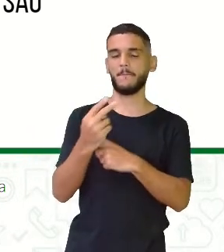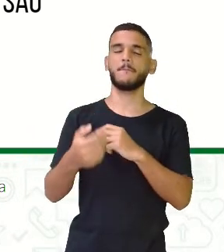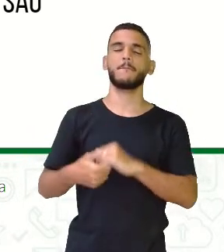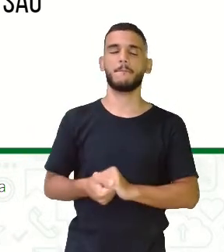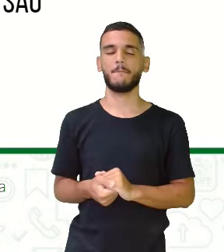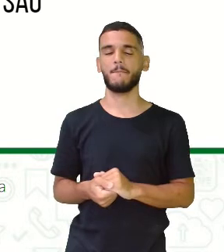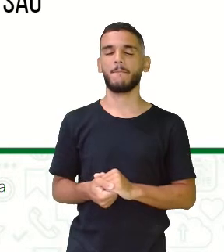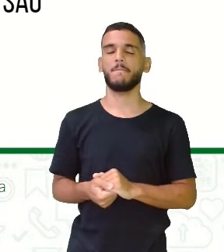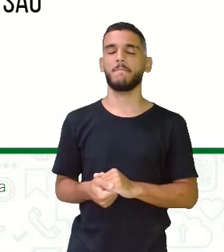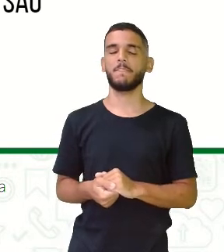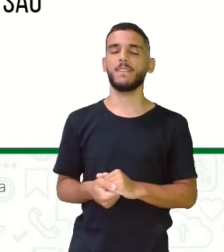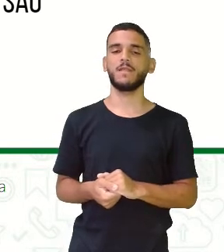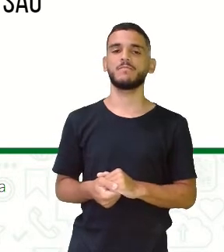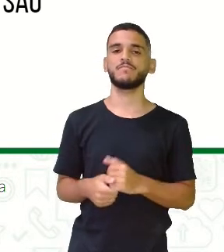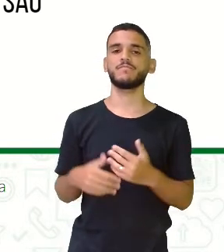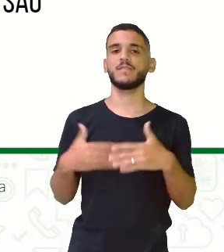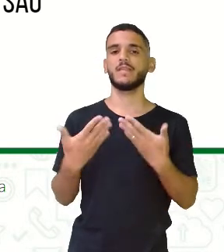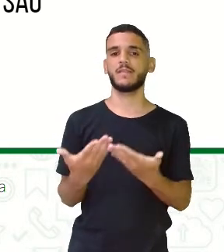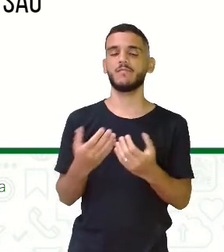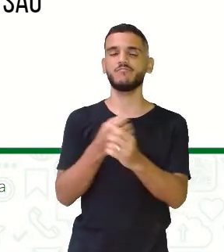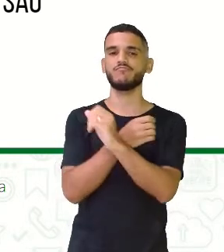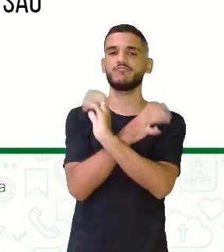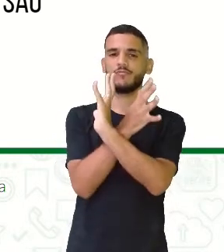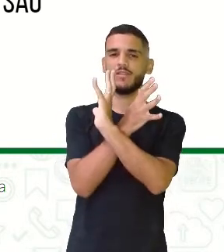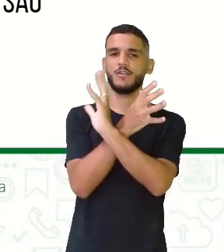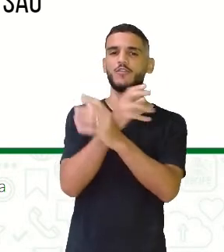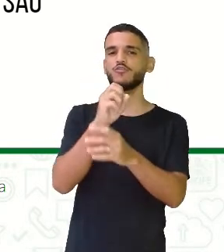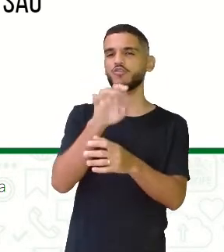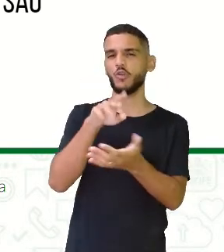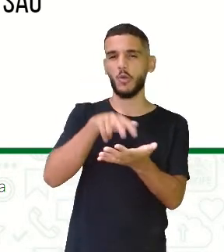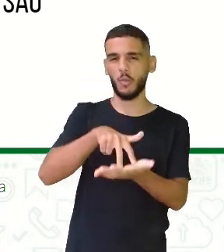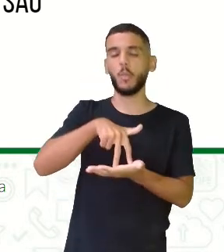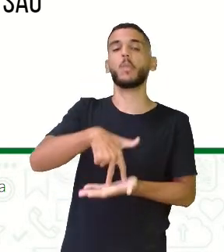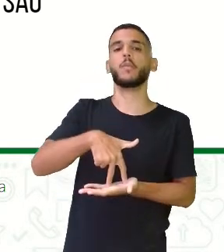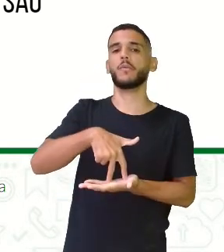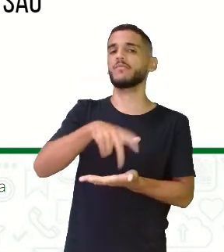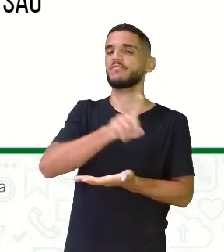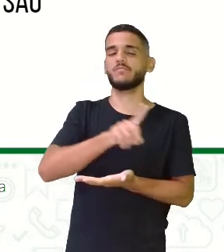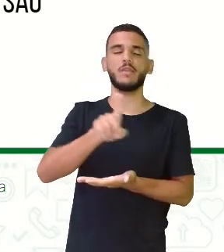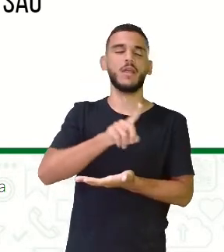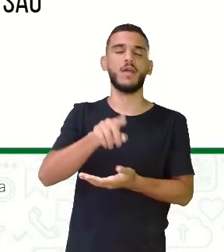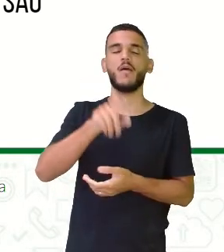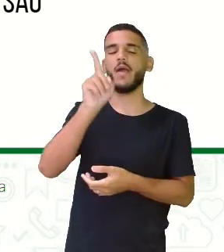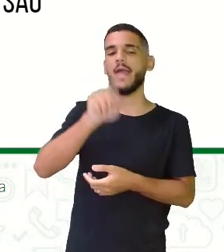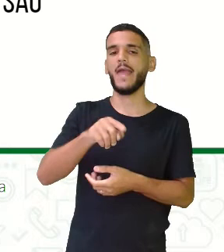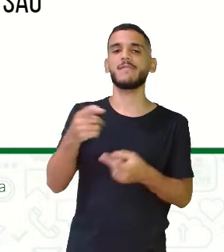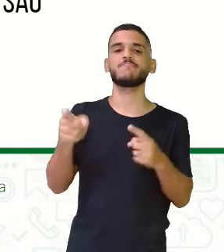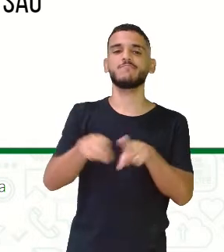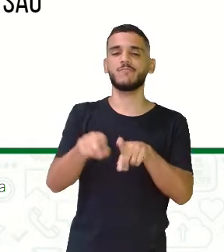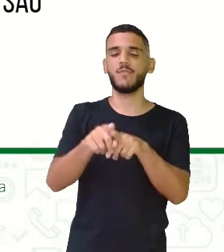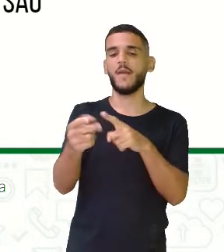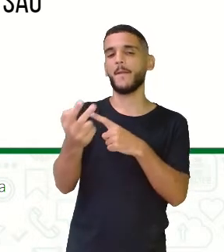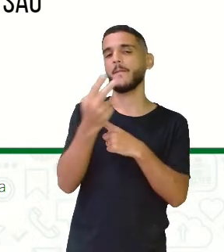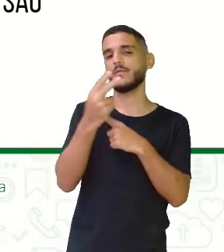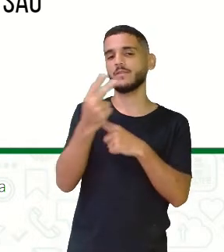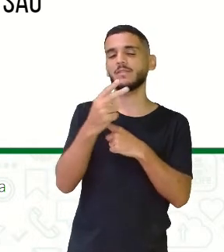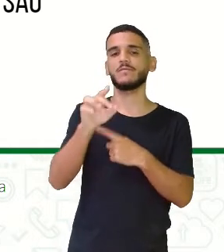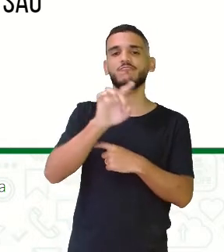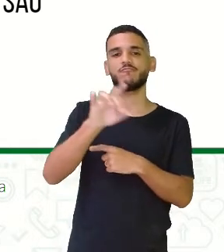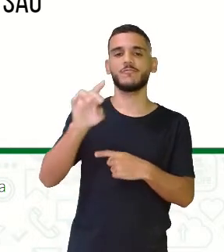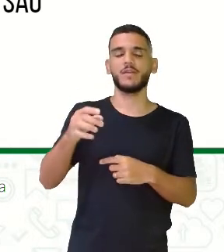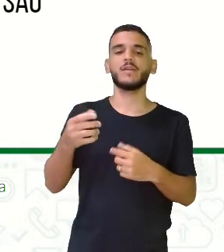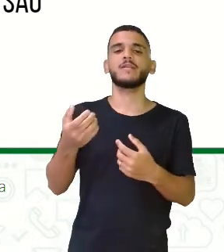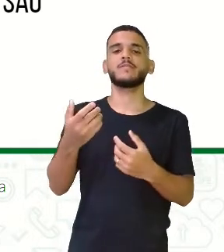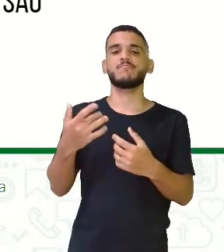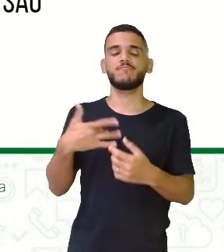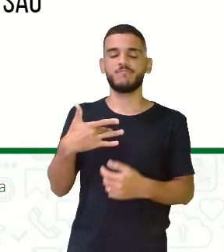o esqueleto, ele não serve apenas para nos firmar, para ele dar essa base aos nossos órgãos. Ele serve também para proteger nossos órgãos internos,